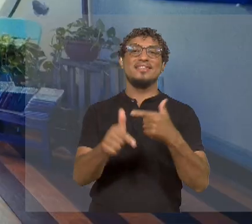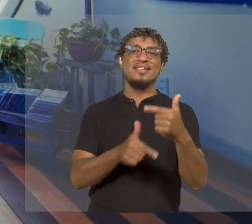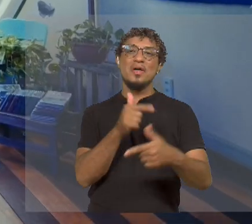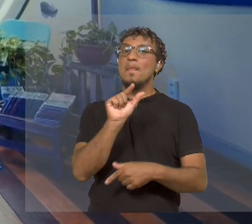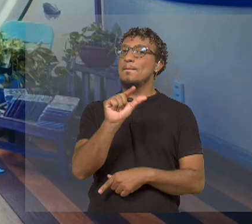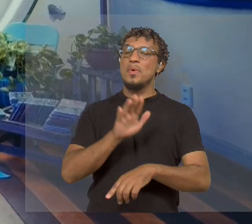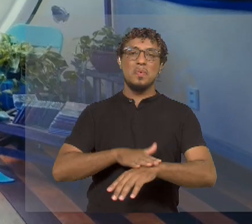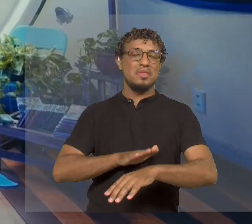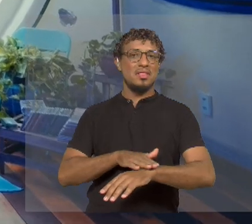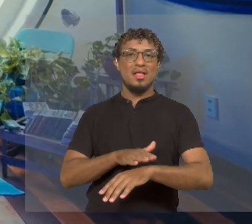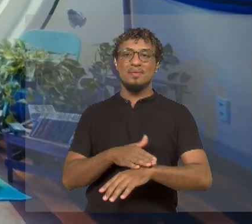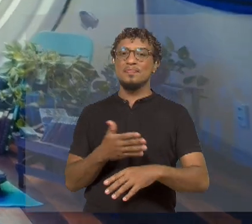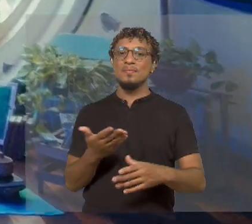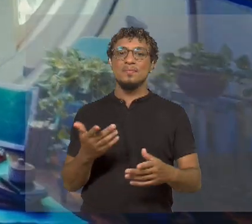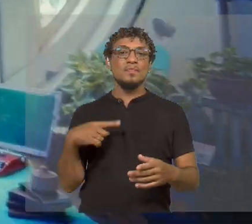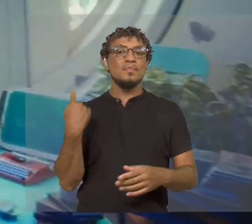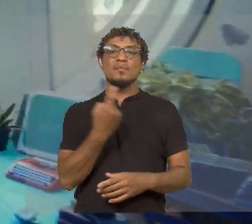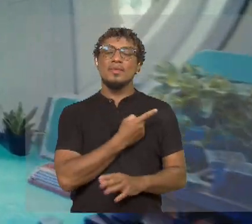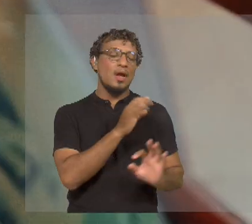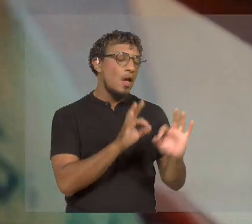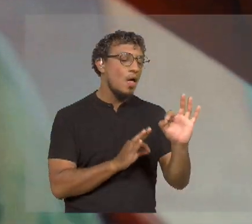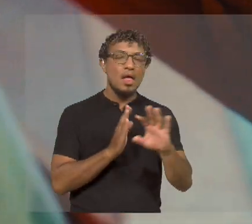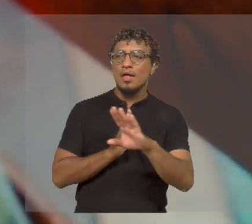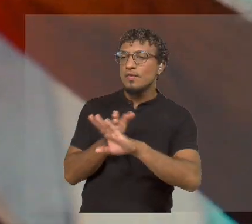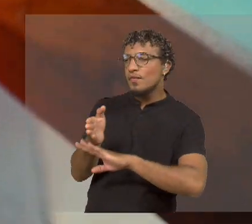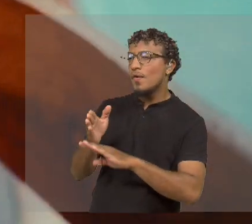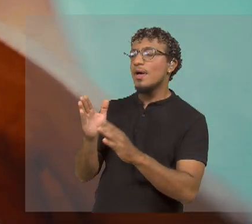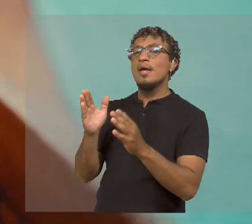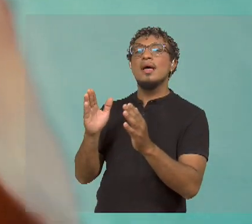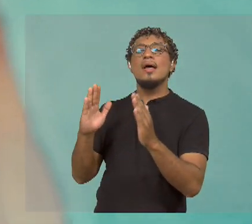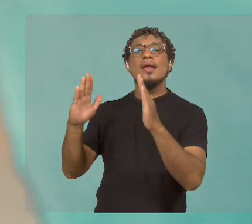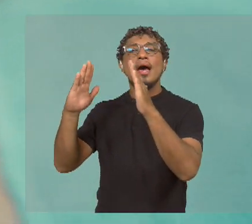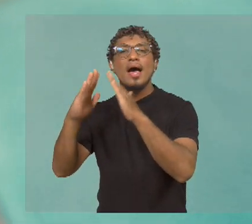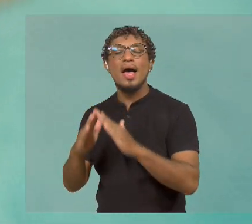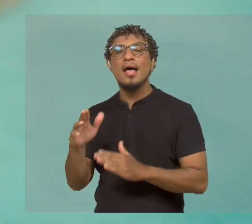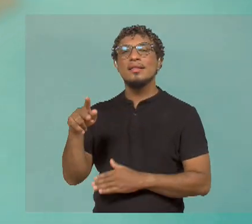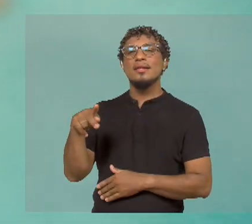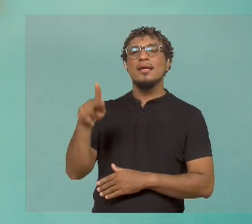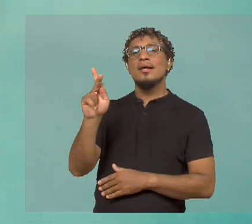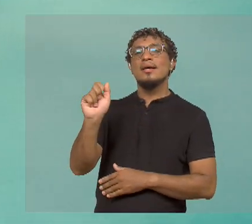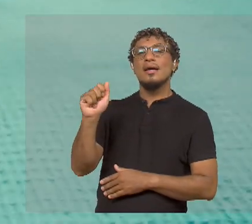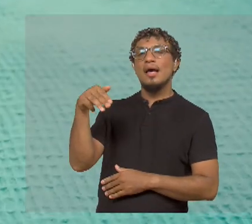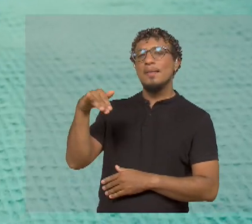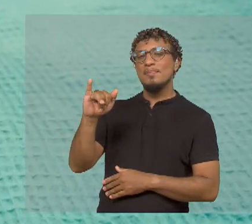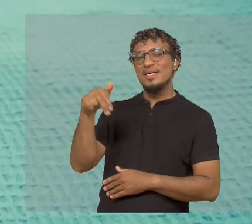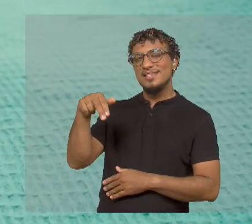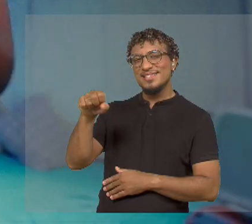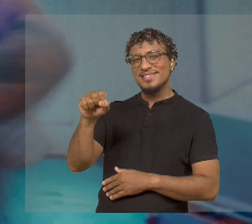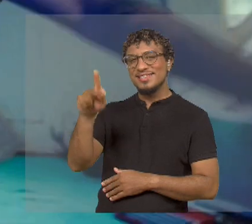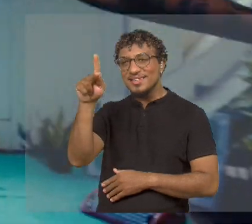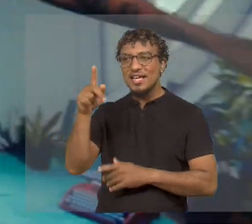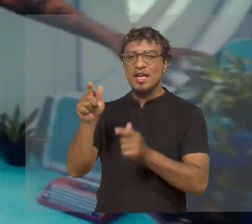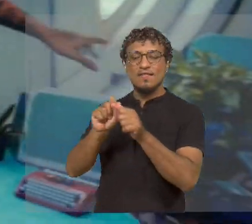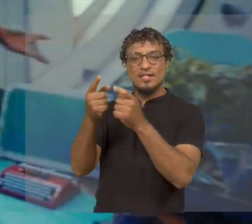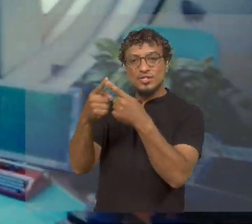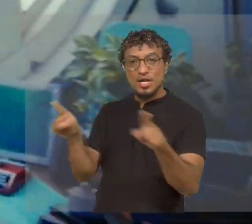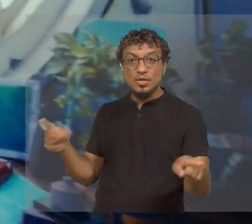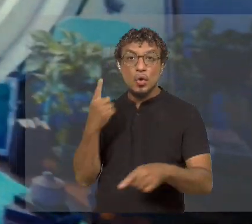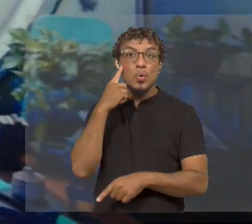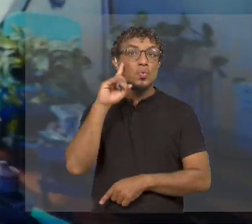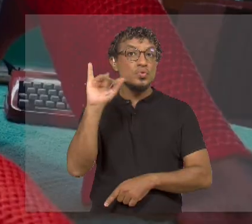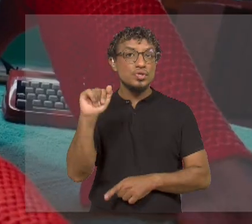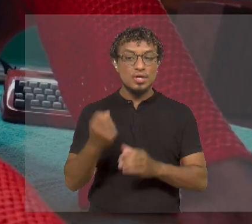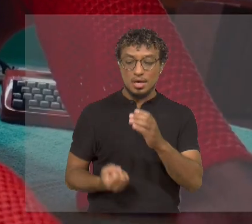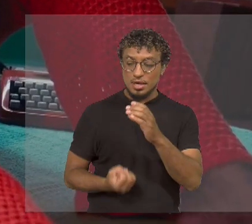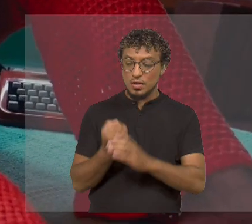dias, poucos dias, e a gente se reuniu, foi na casa de Kaminsky, aí fez um churrasco lá e tal, e um dia nasceu o Bai, né? E